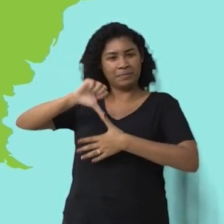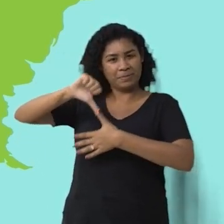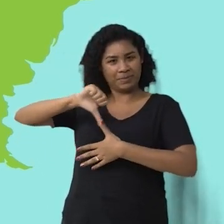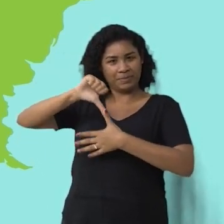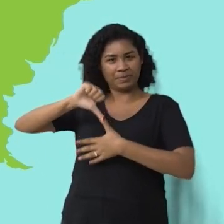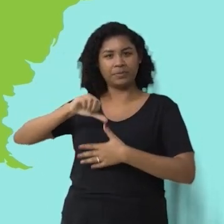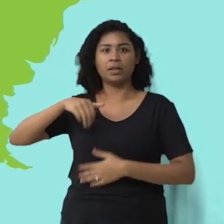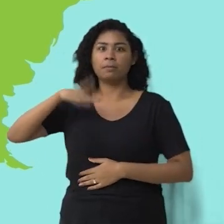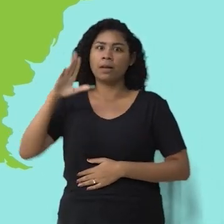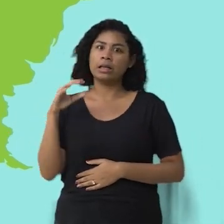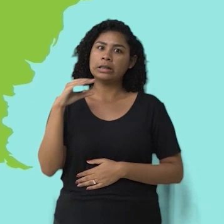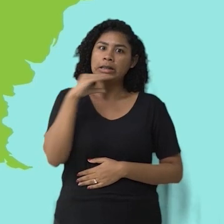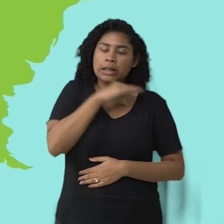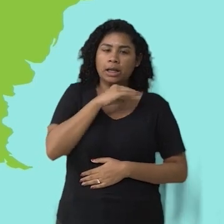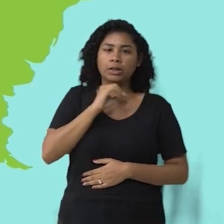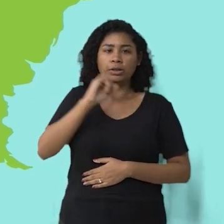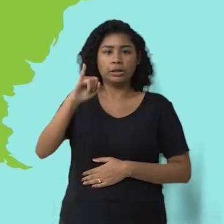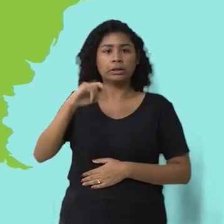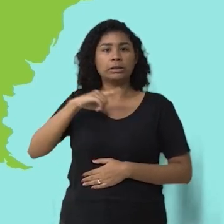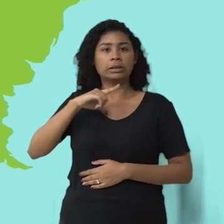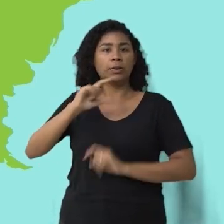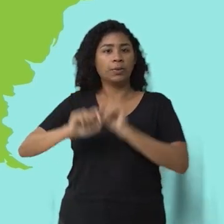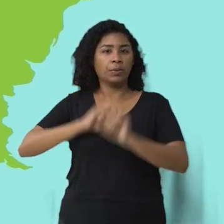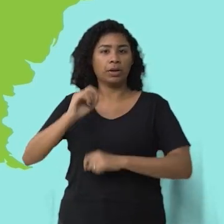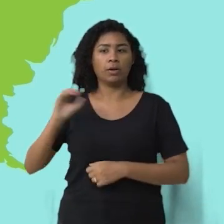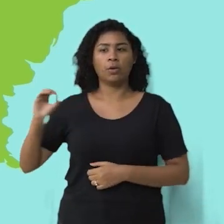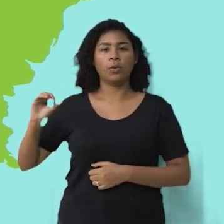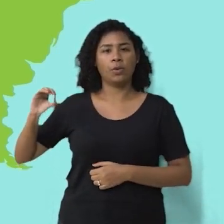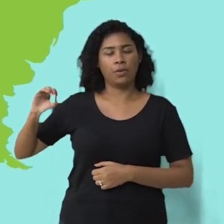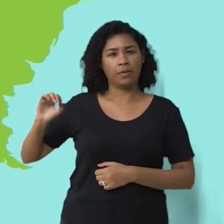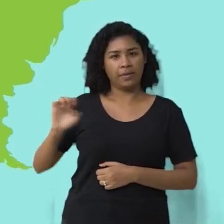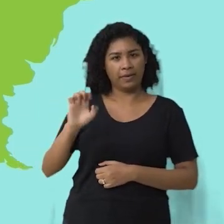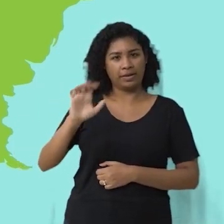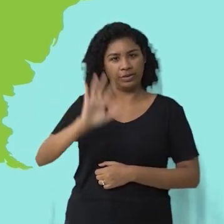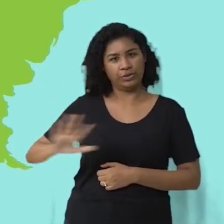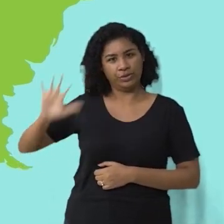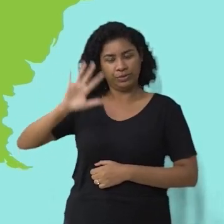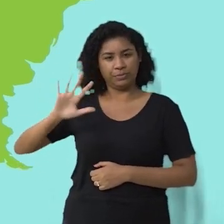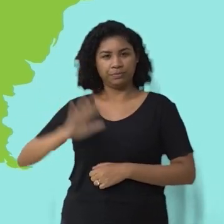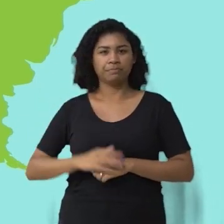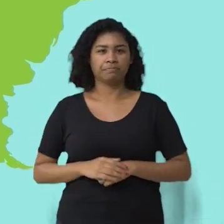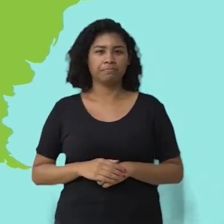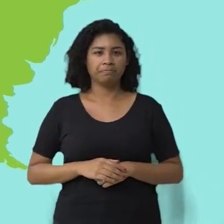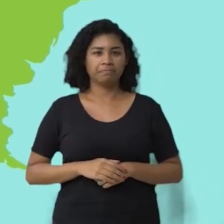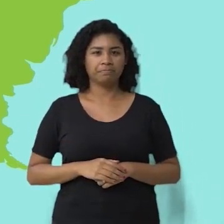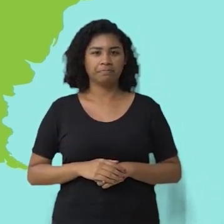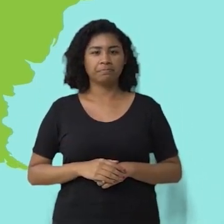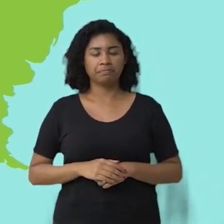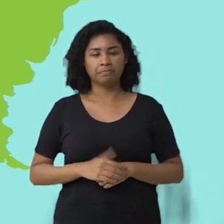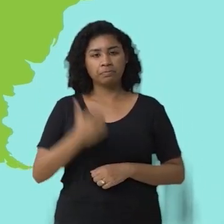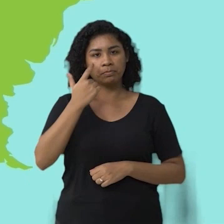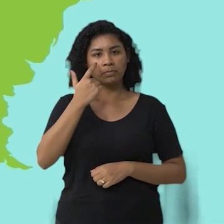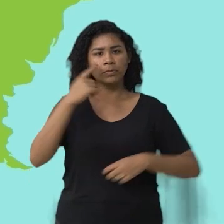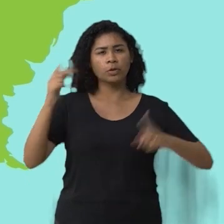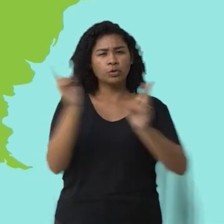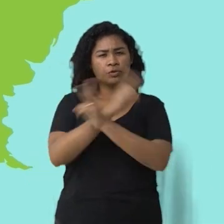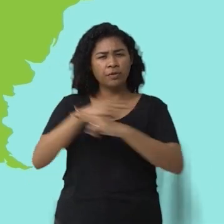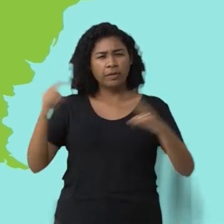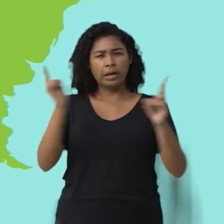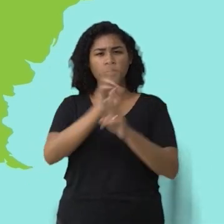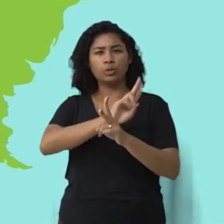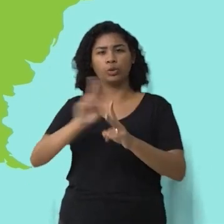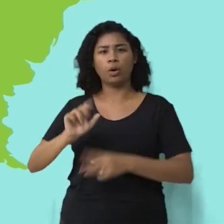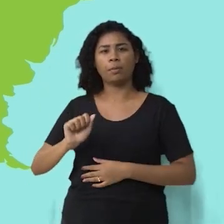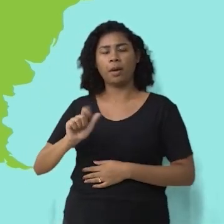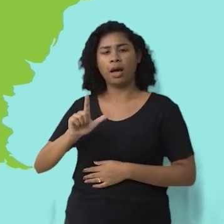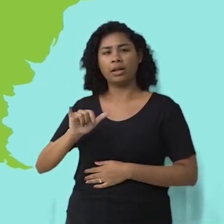Oceano Pacífico, na parte equatorial oeste, próximo à Austrália e à Indonésia. Os ventos alísios, que são